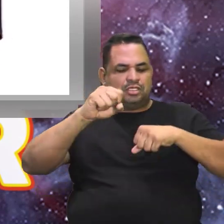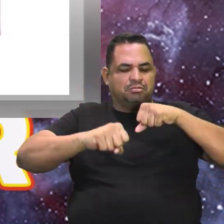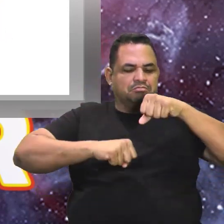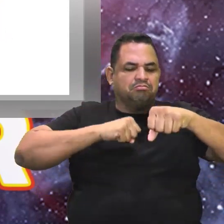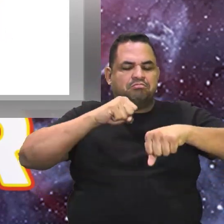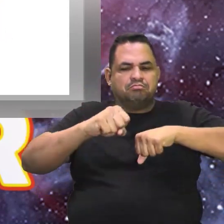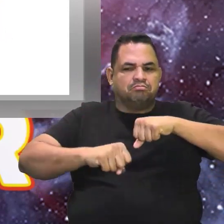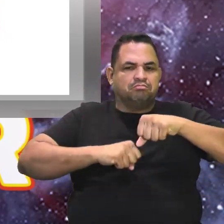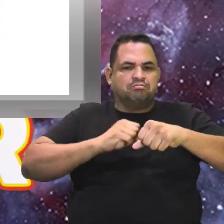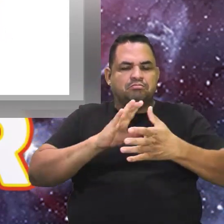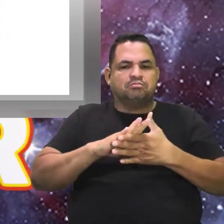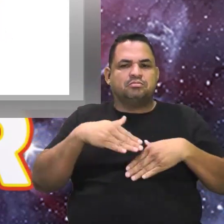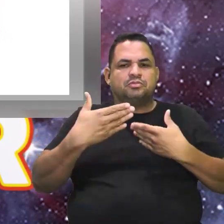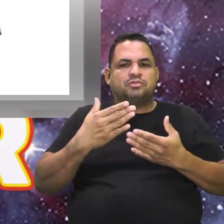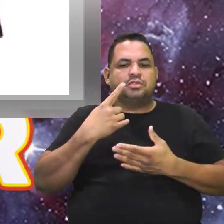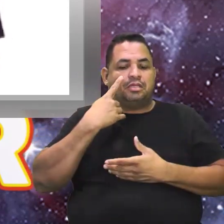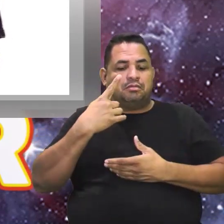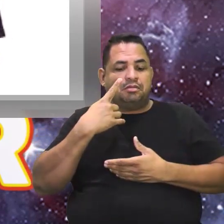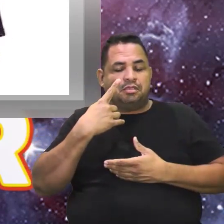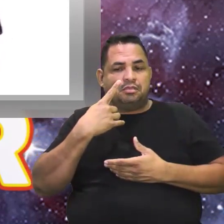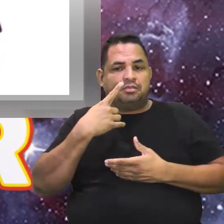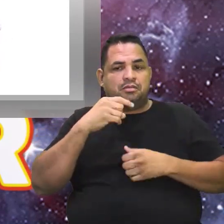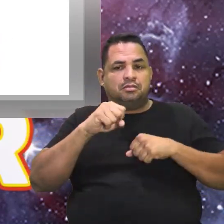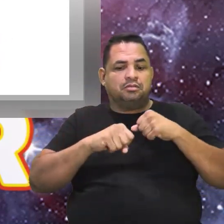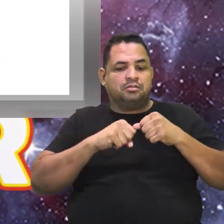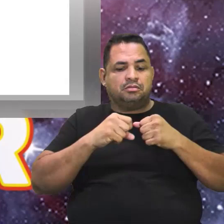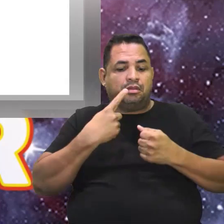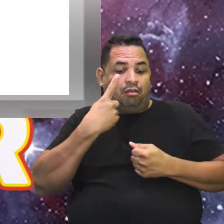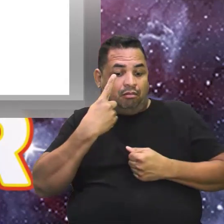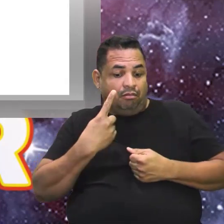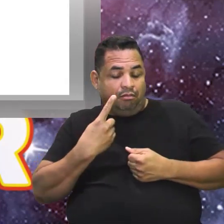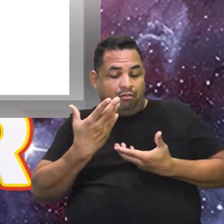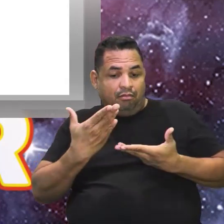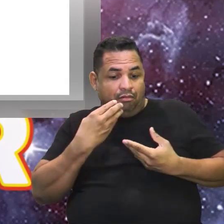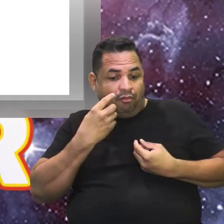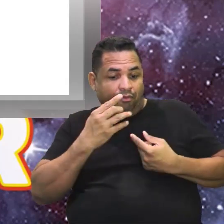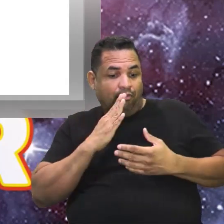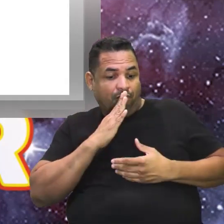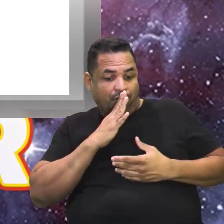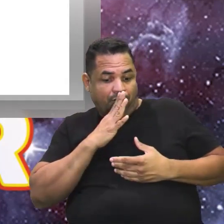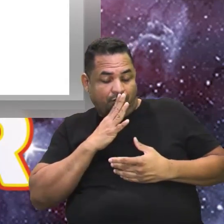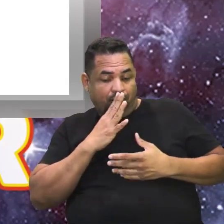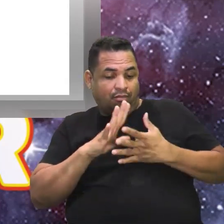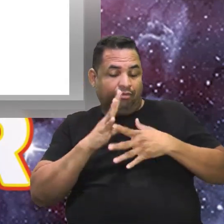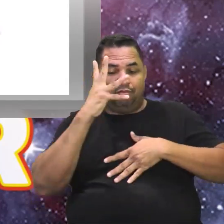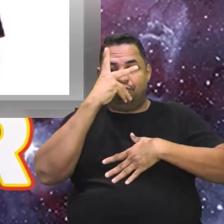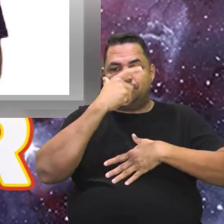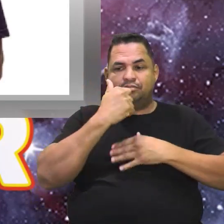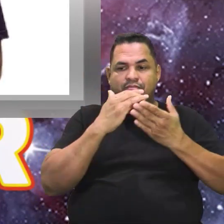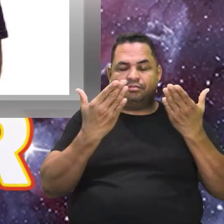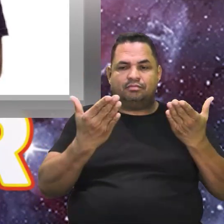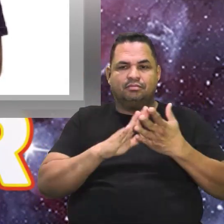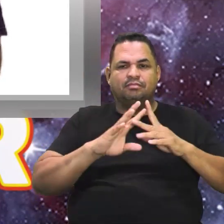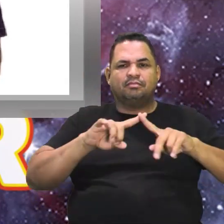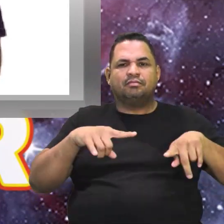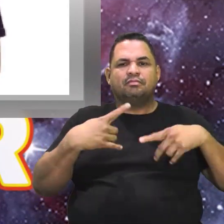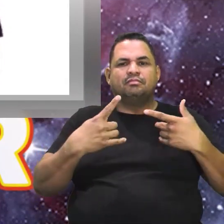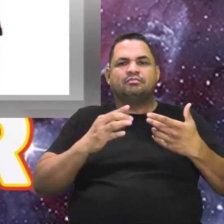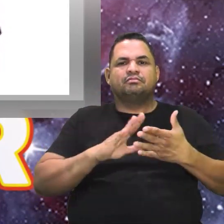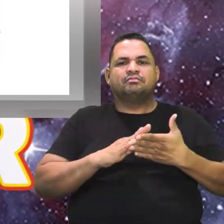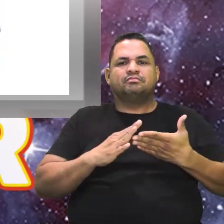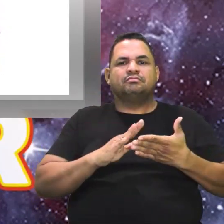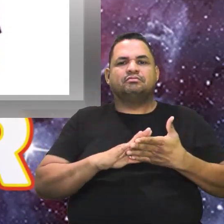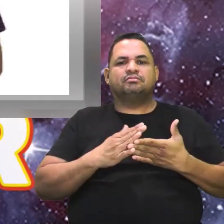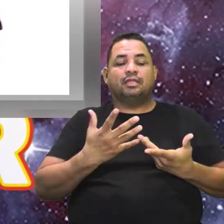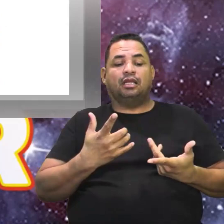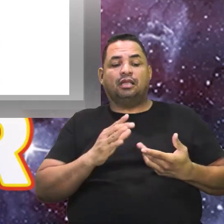A primeira coisa que ela faz ao ver a bicicleta, ela admira, ela acha muito bonito quem anda, mas ela vai ter um